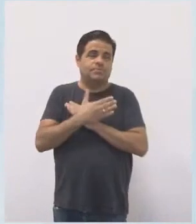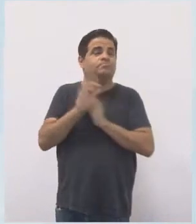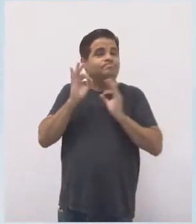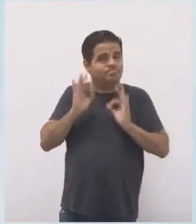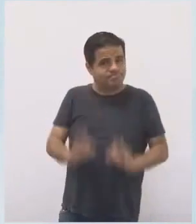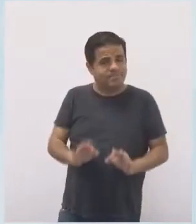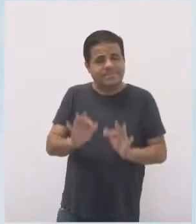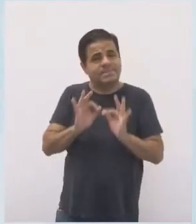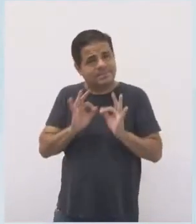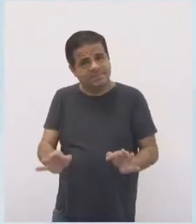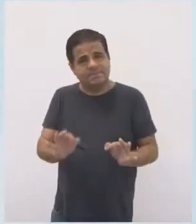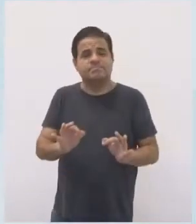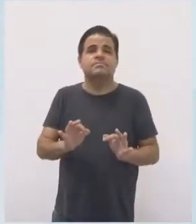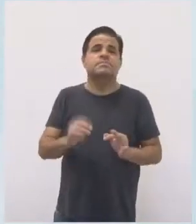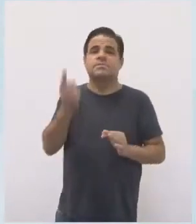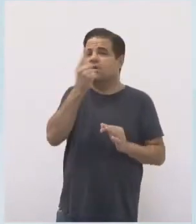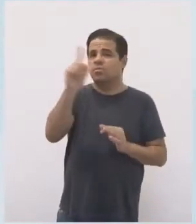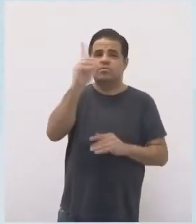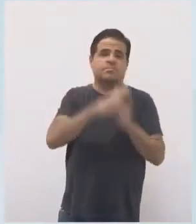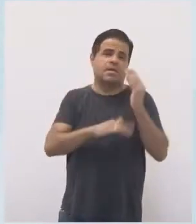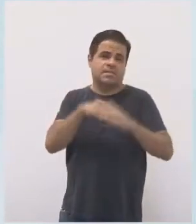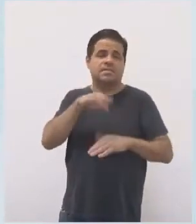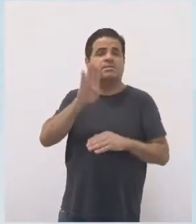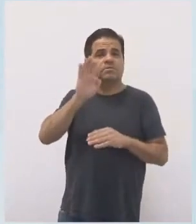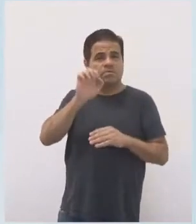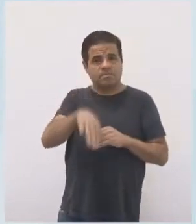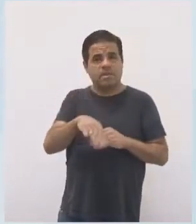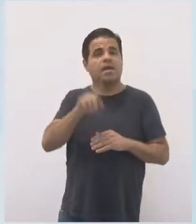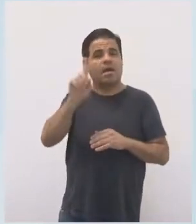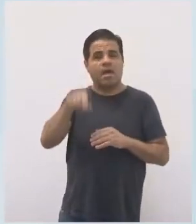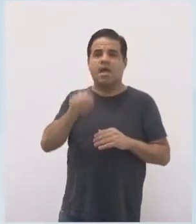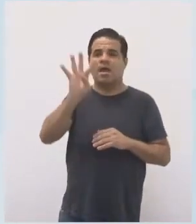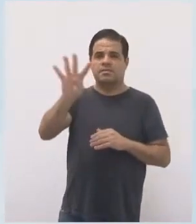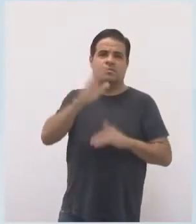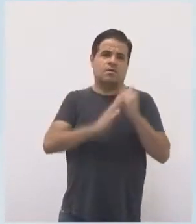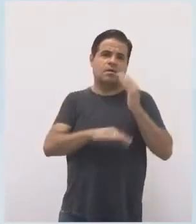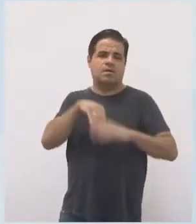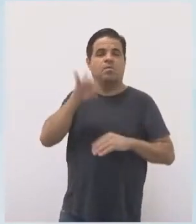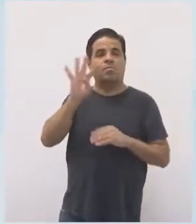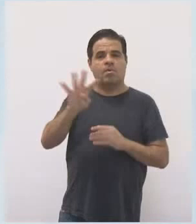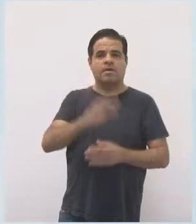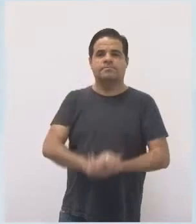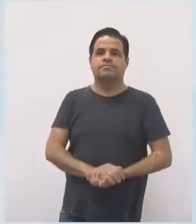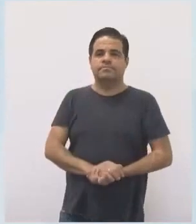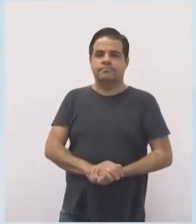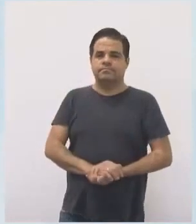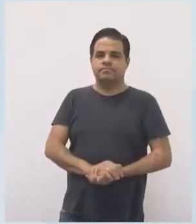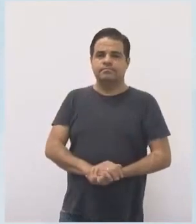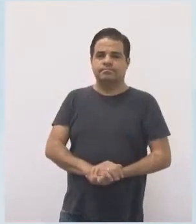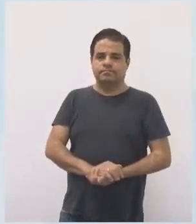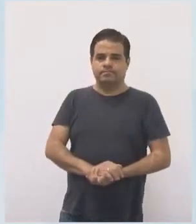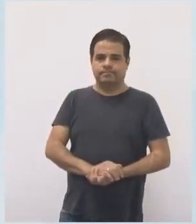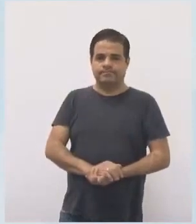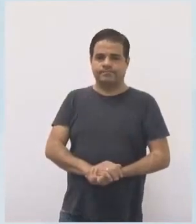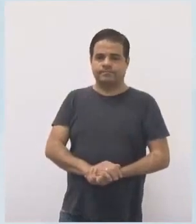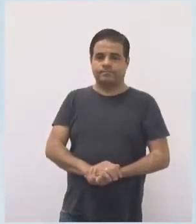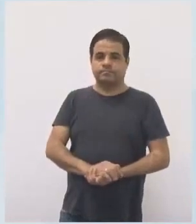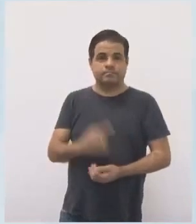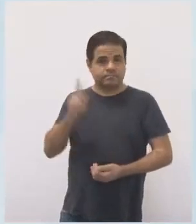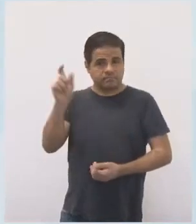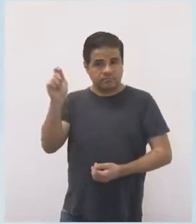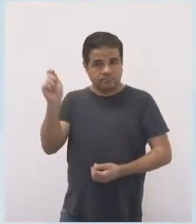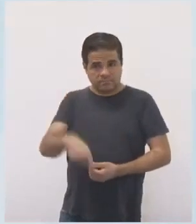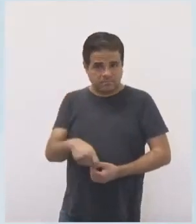que simples. E a última ação do bem, que é a ação 4, pode passar o slide, por favor. Ser capaz